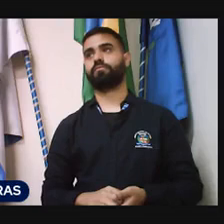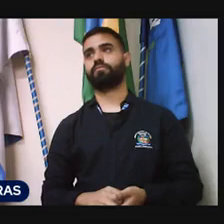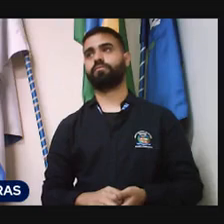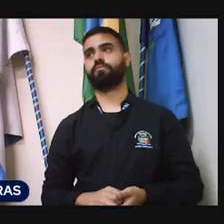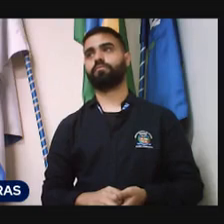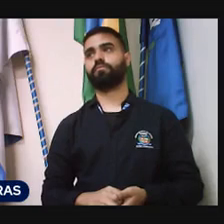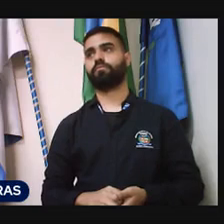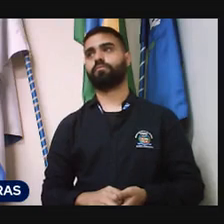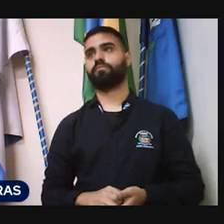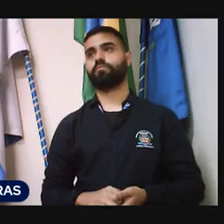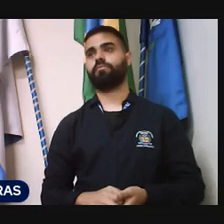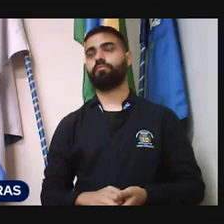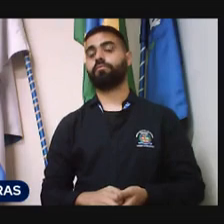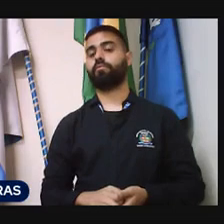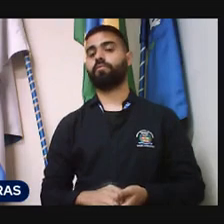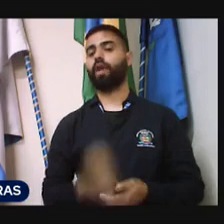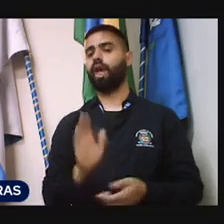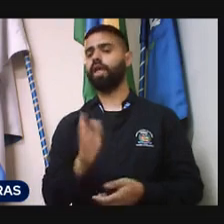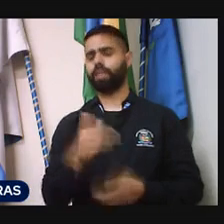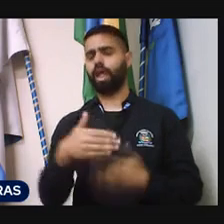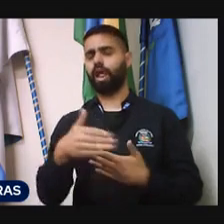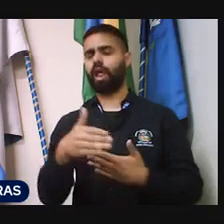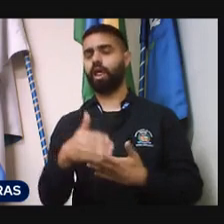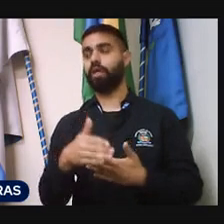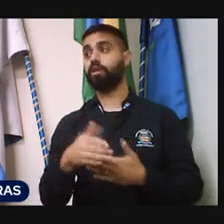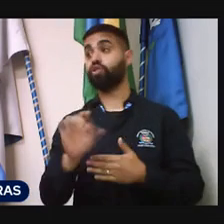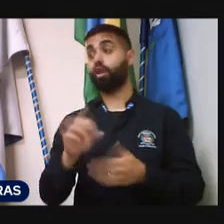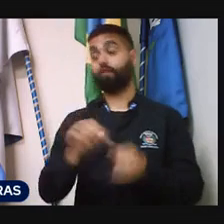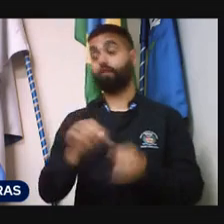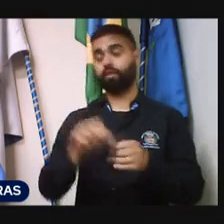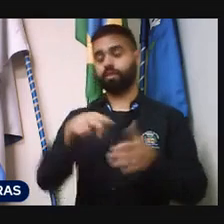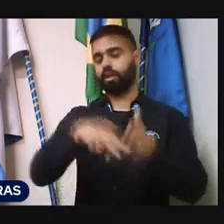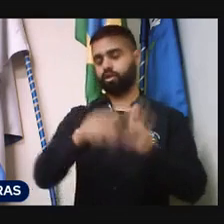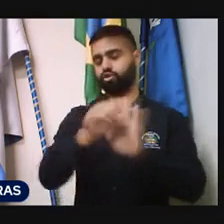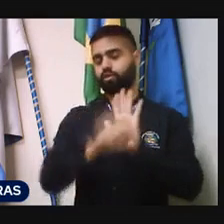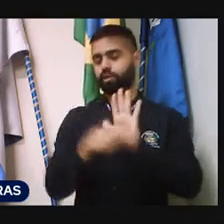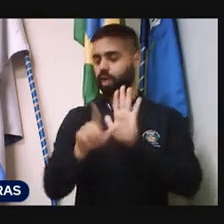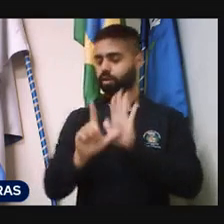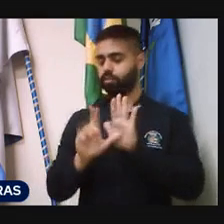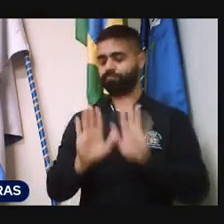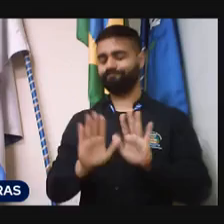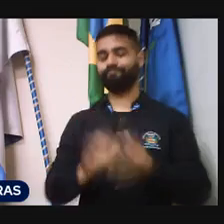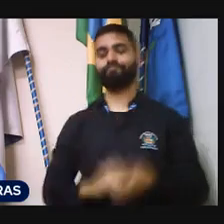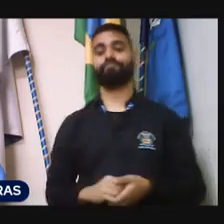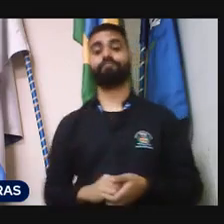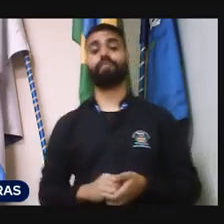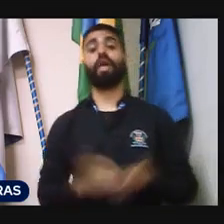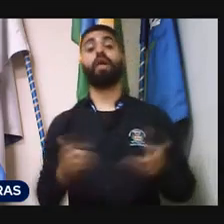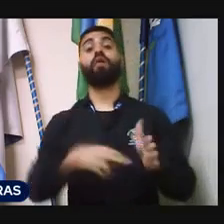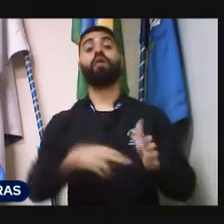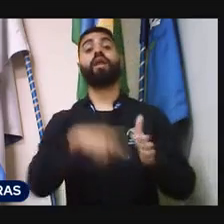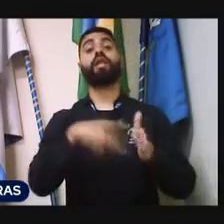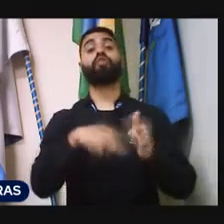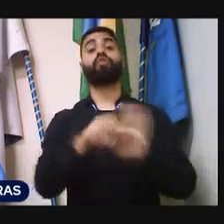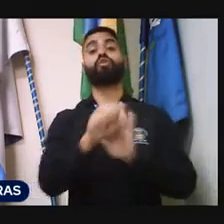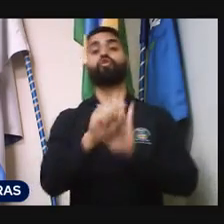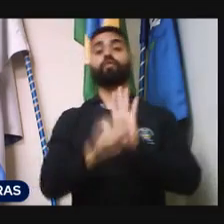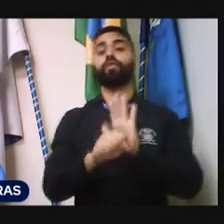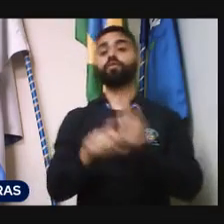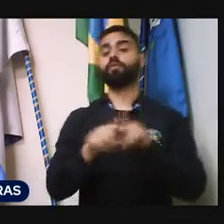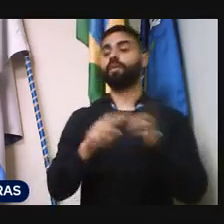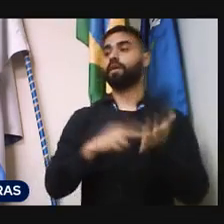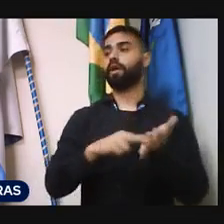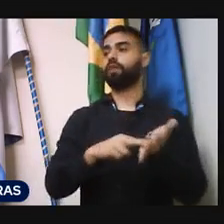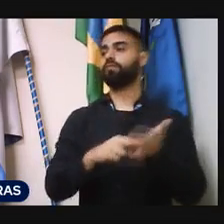e daqui a pouco o senhor vai só a gente fazer uma leitura de em o leitor de eu fiz correspondência